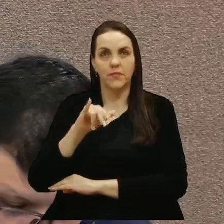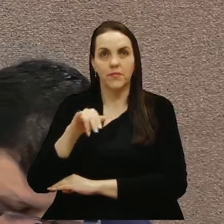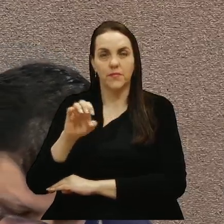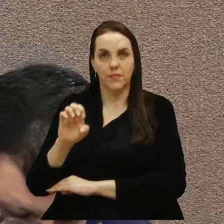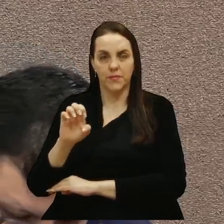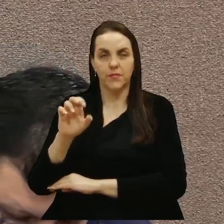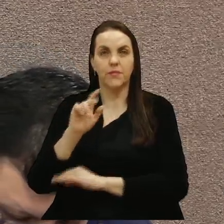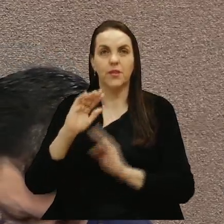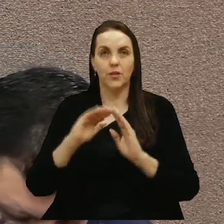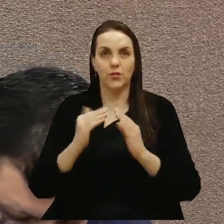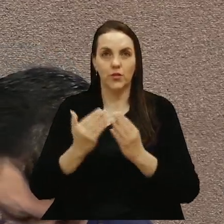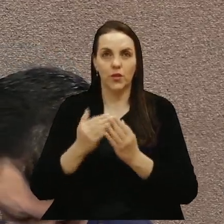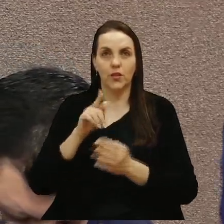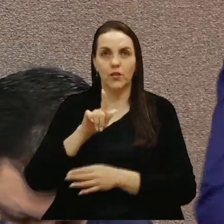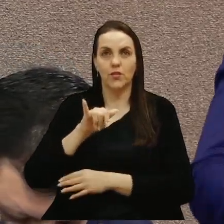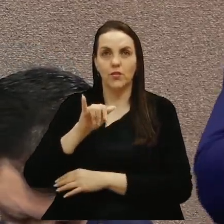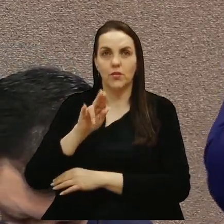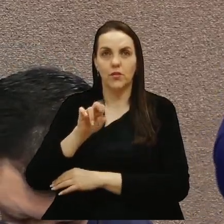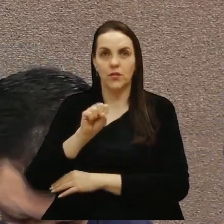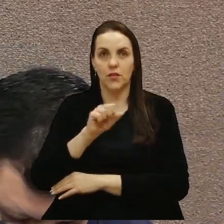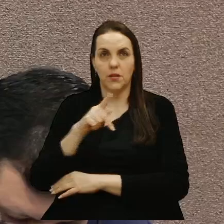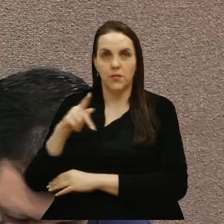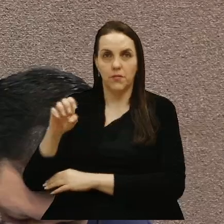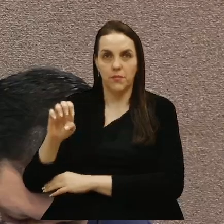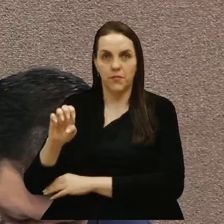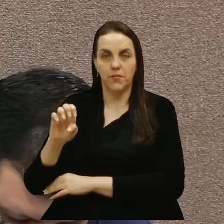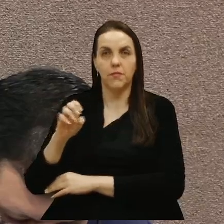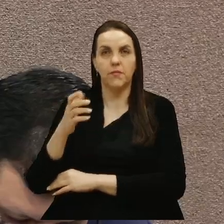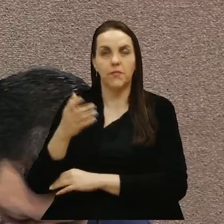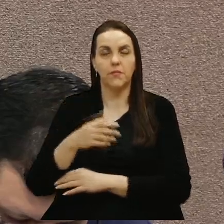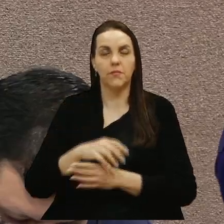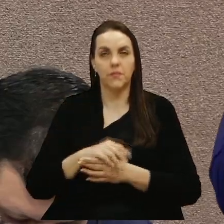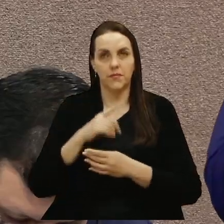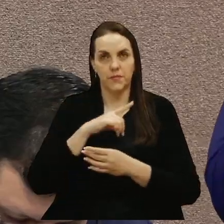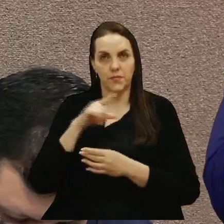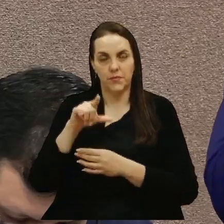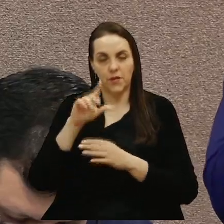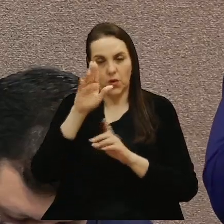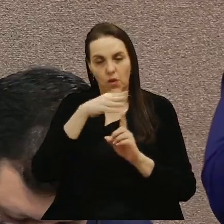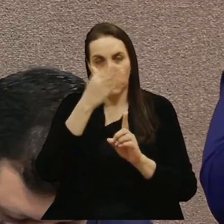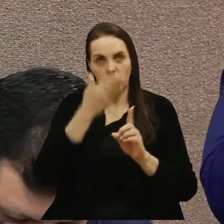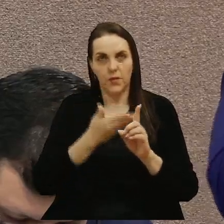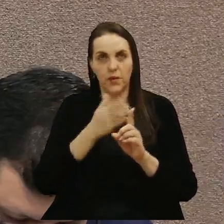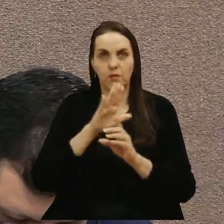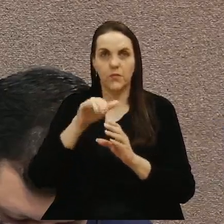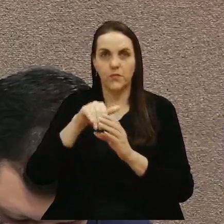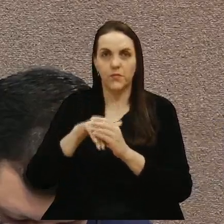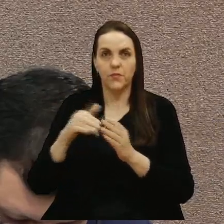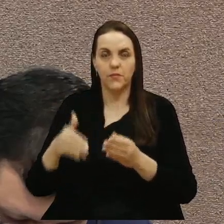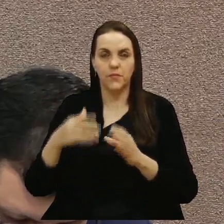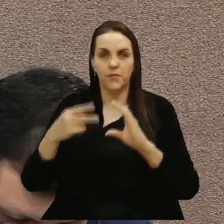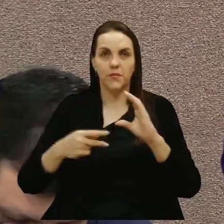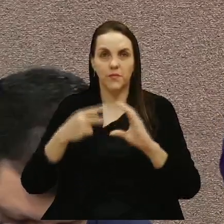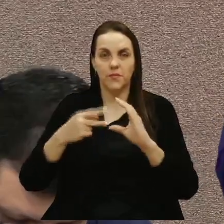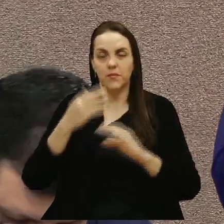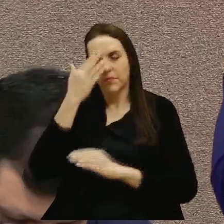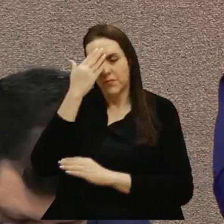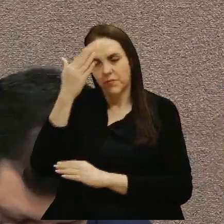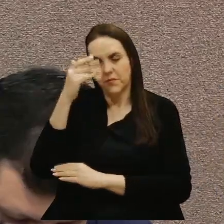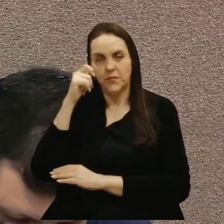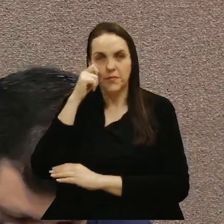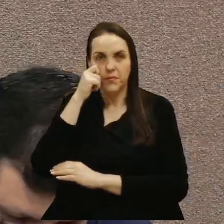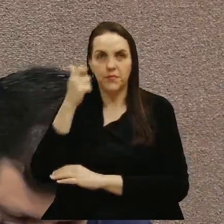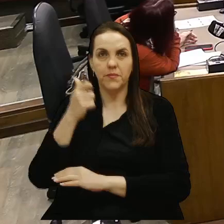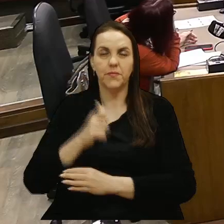lá da escola Giuseppe Garibaldi, que nós vamos fazer aqui uma apresentação de uma homenagem para ser votada aqui na Câmara de Vereadores. Muito obrigado pela presença de vocês. Bom, obrigado,